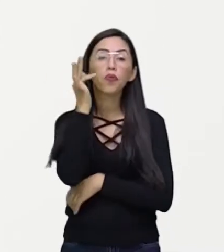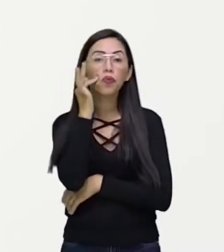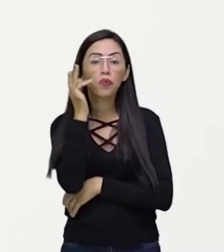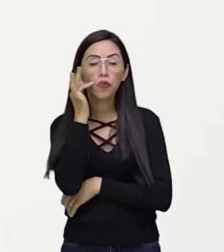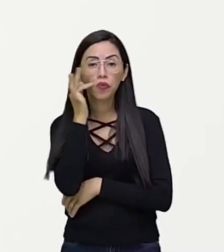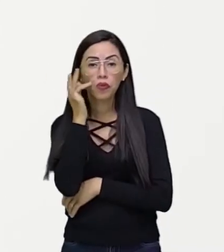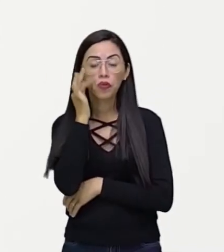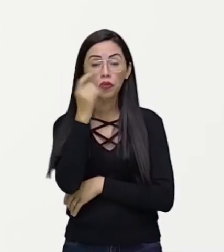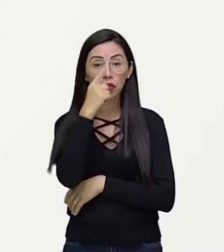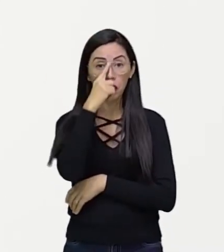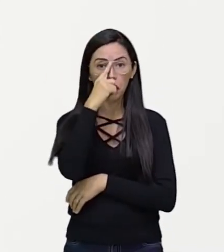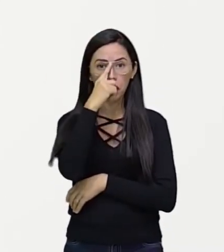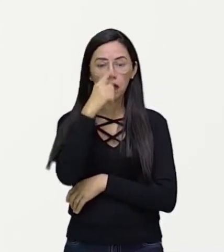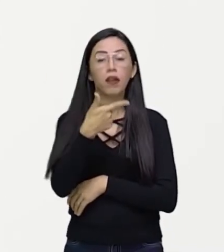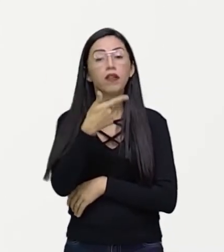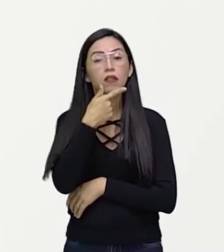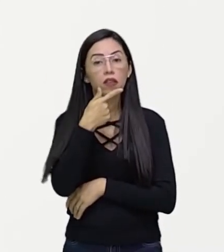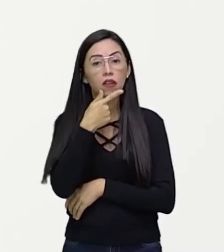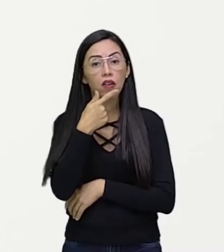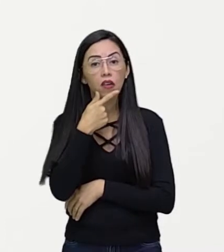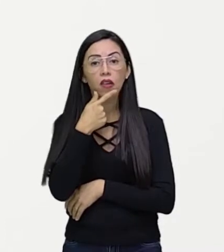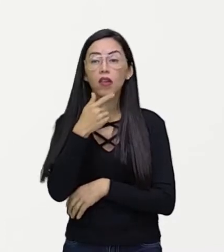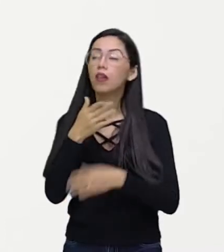frutas, queijo,